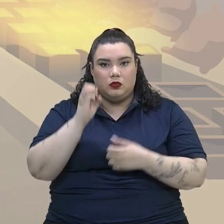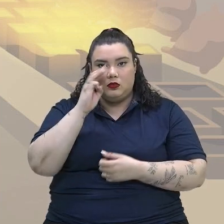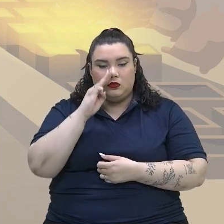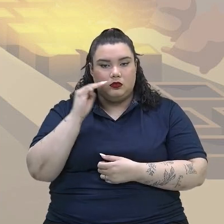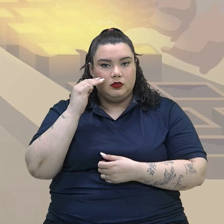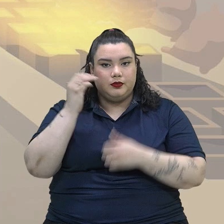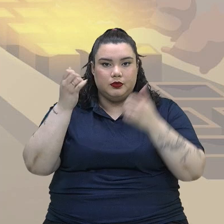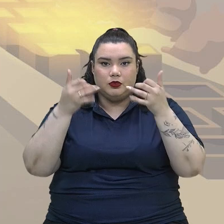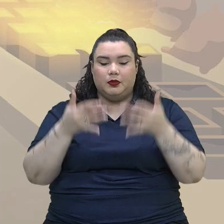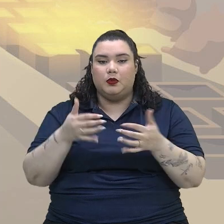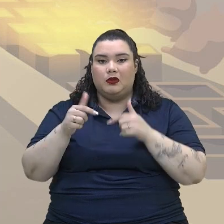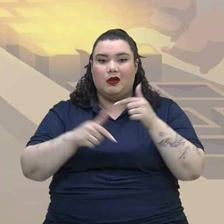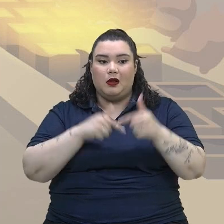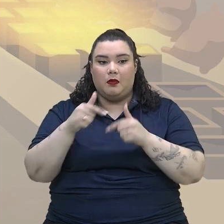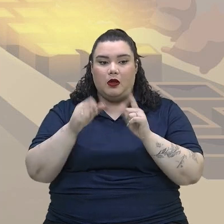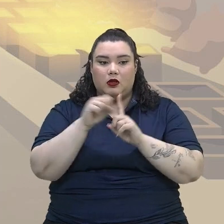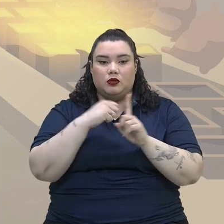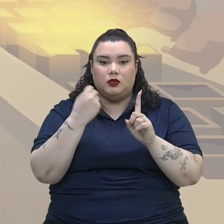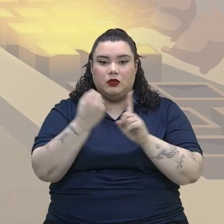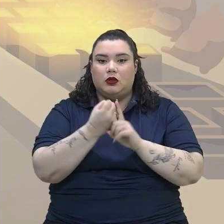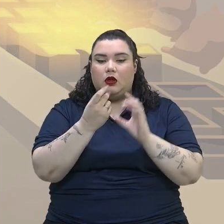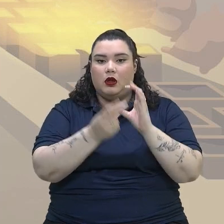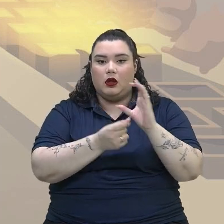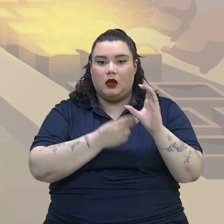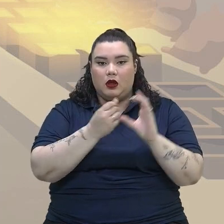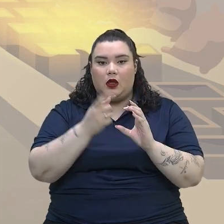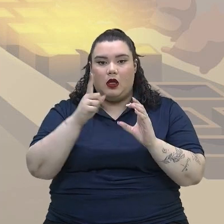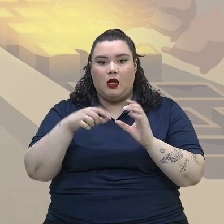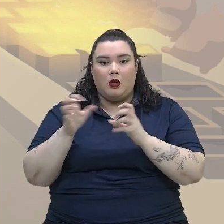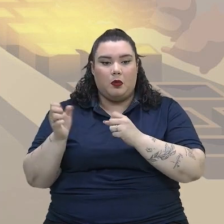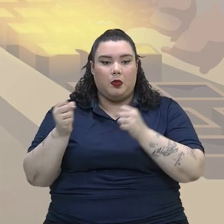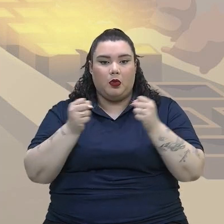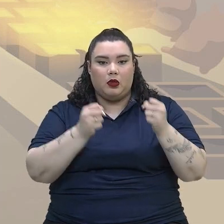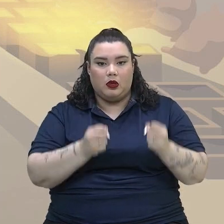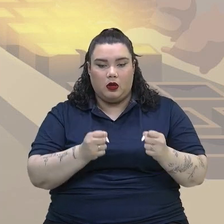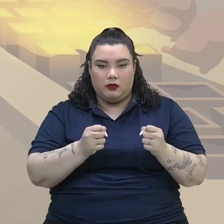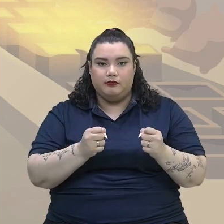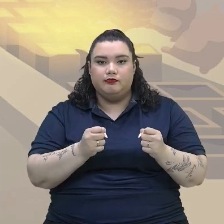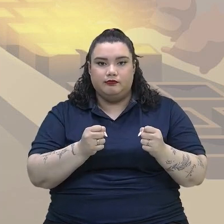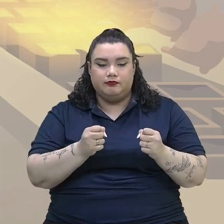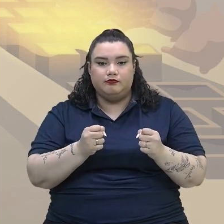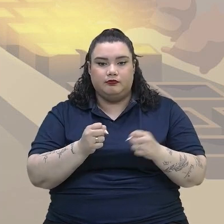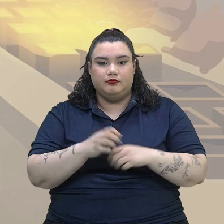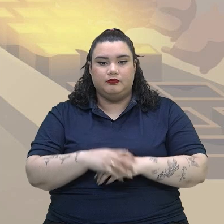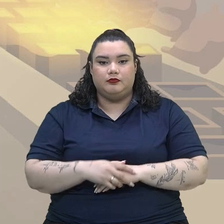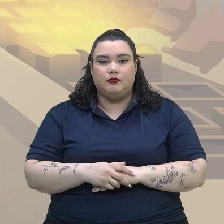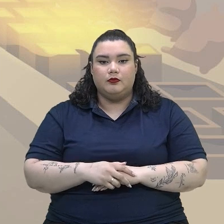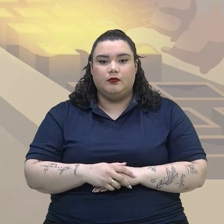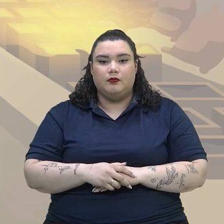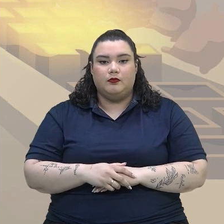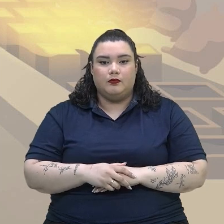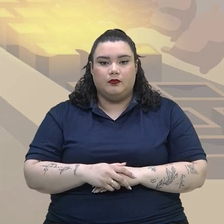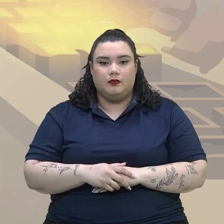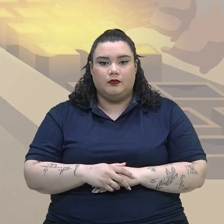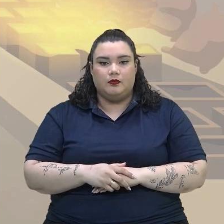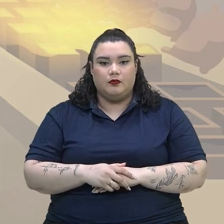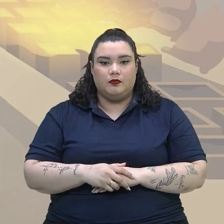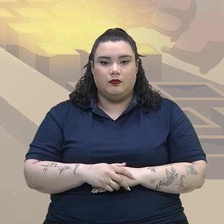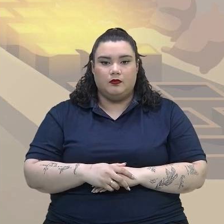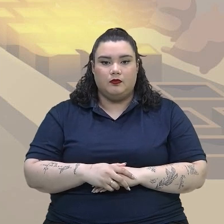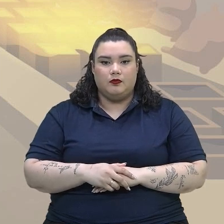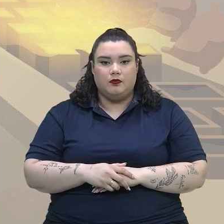sociedade capitalista ele é sinônimo de poder e dominação, certo? E aí nós vamos para